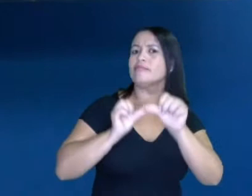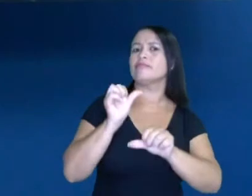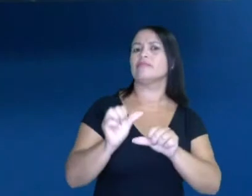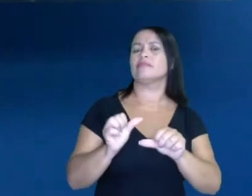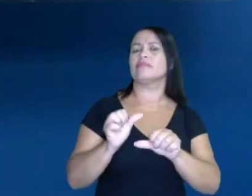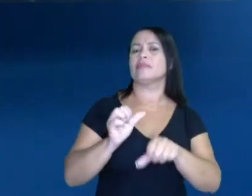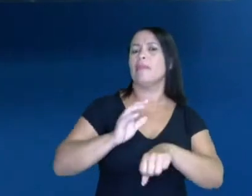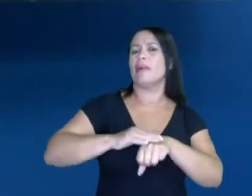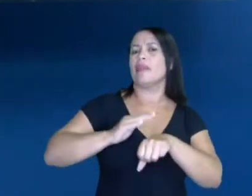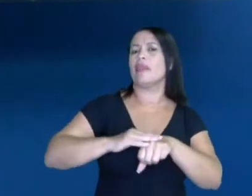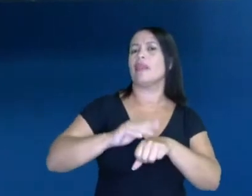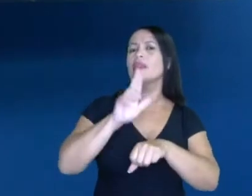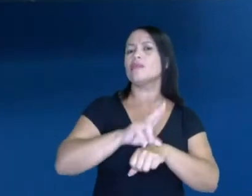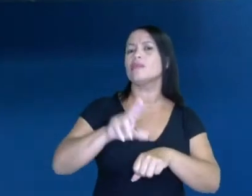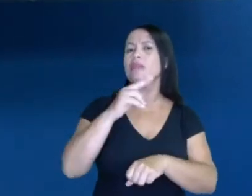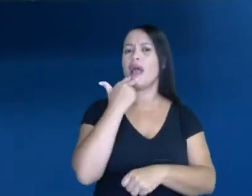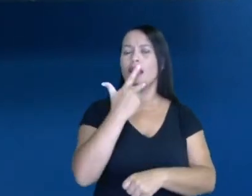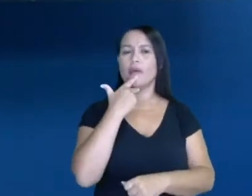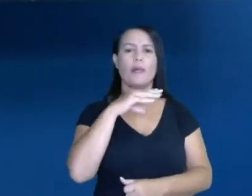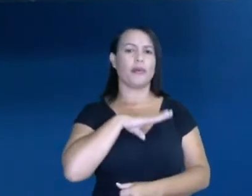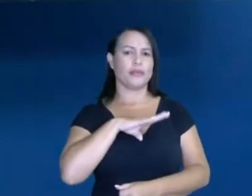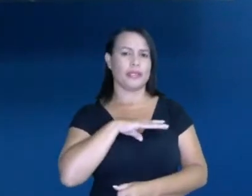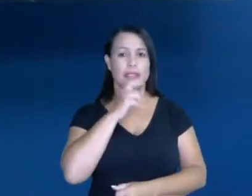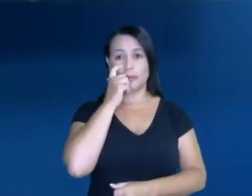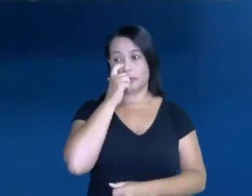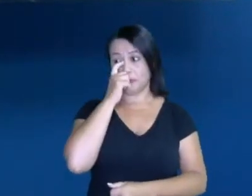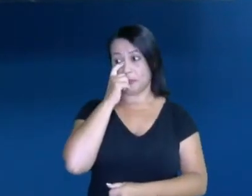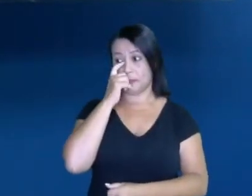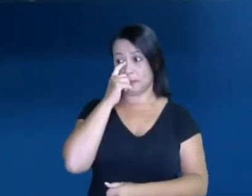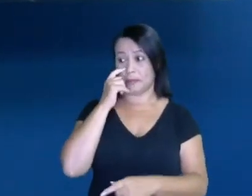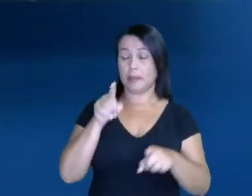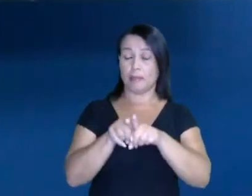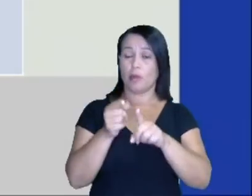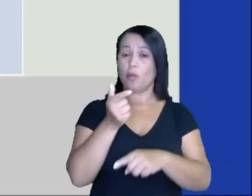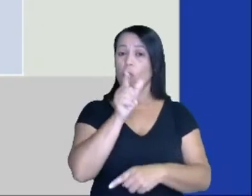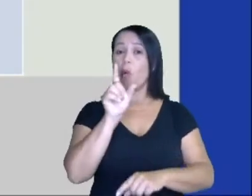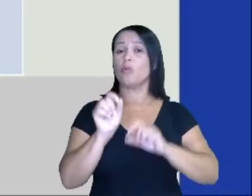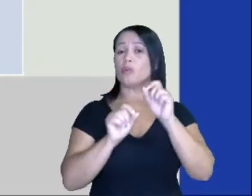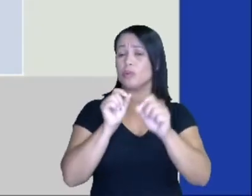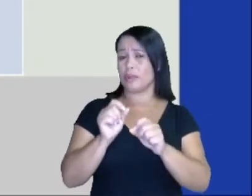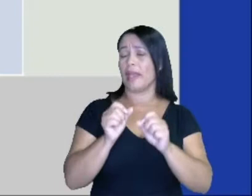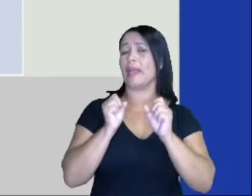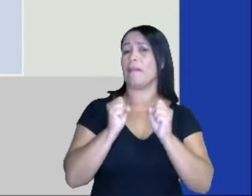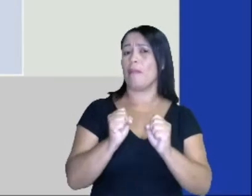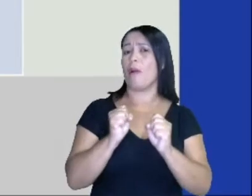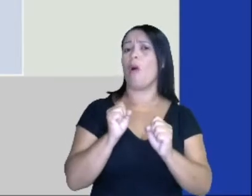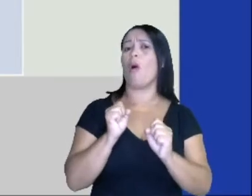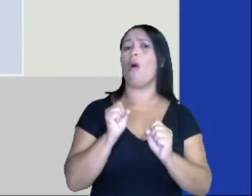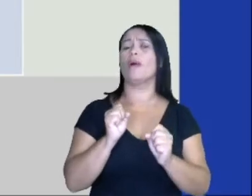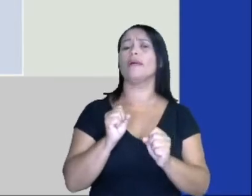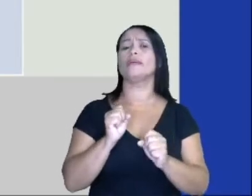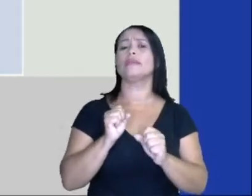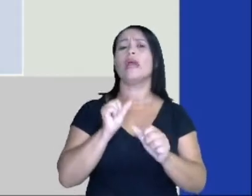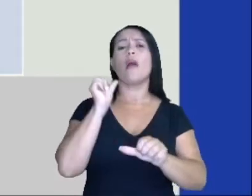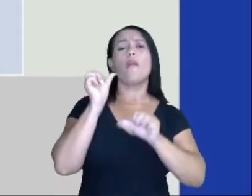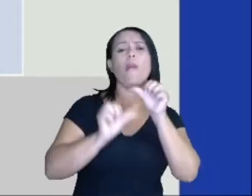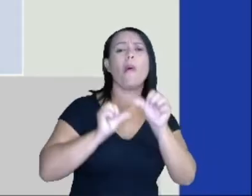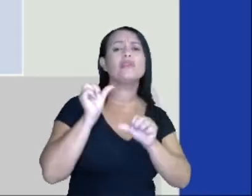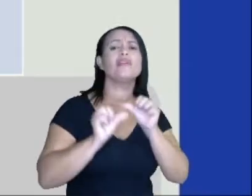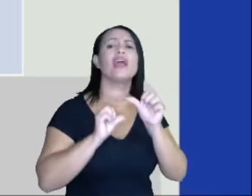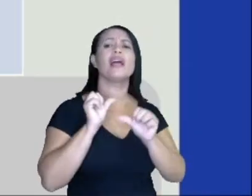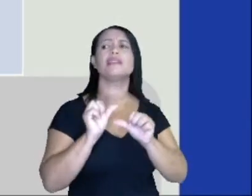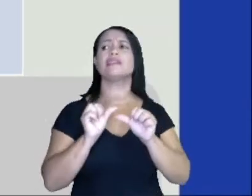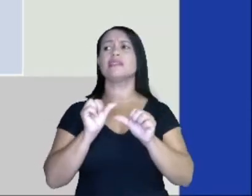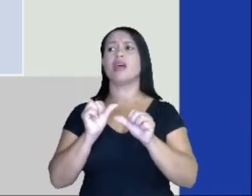na forma de você utilizar a língua portuguesa. E o outro fator que pode causar